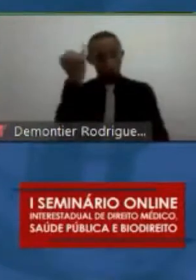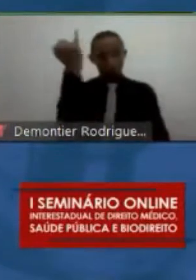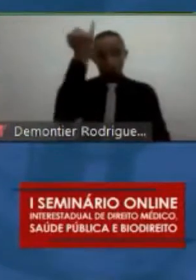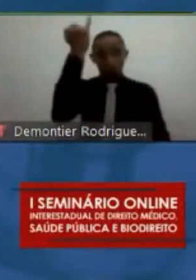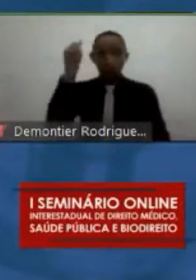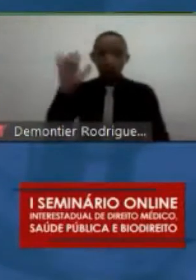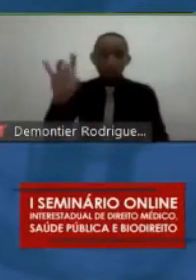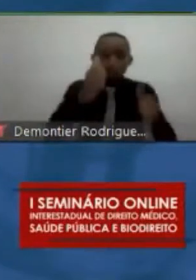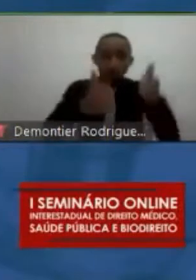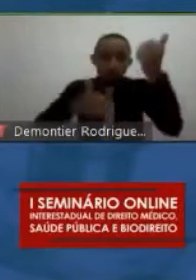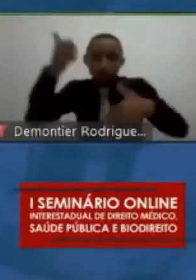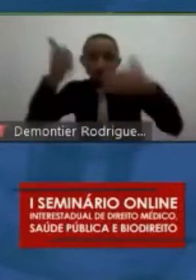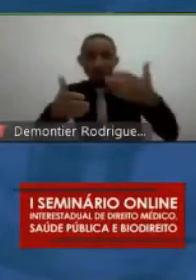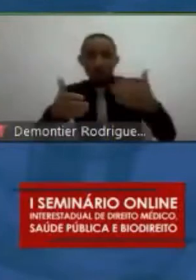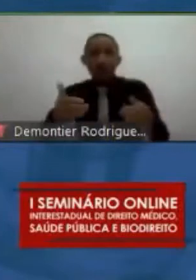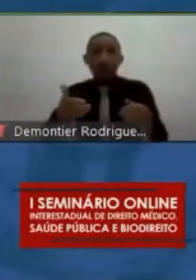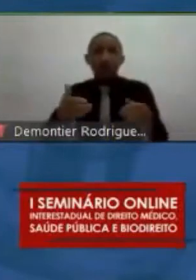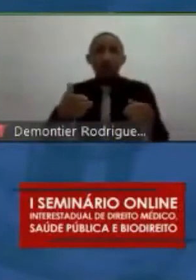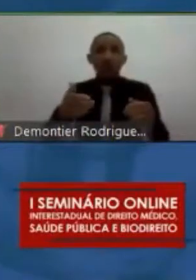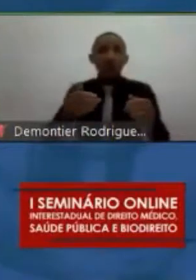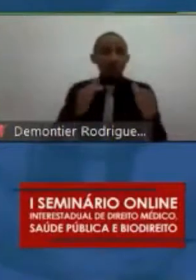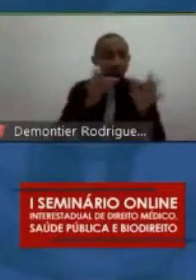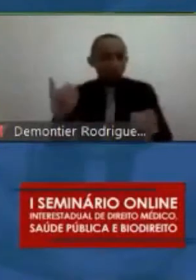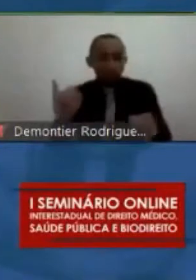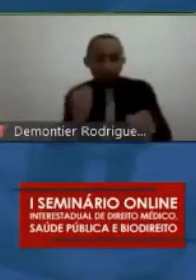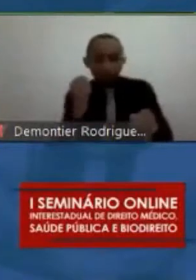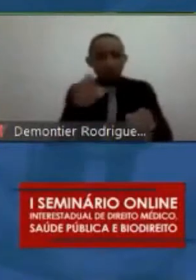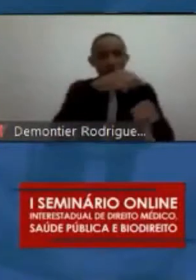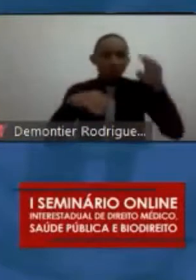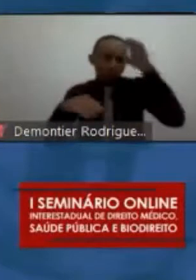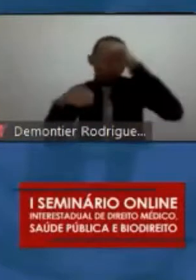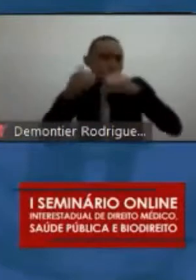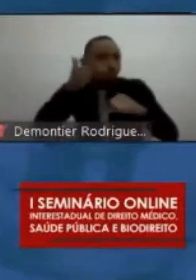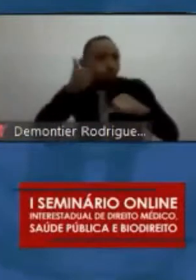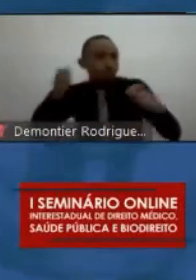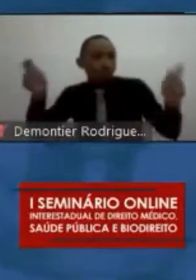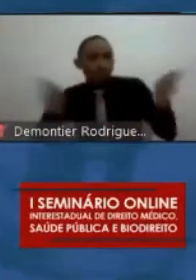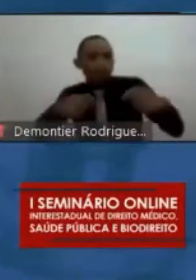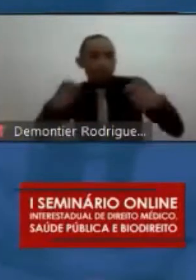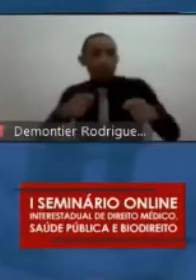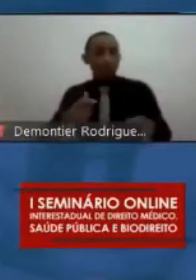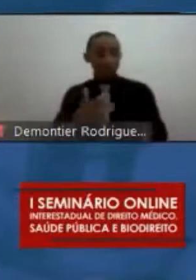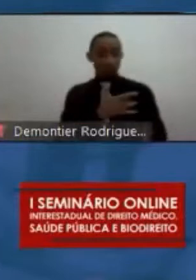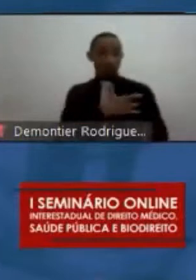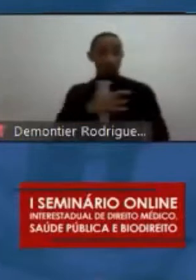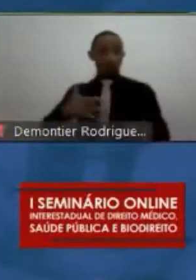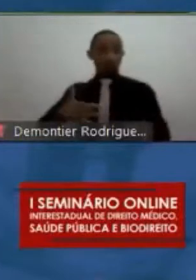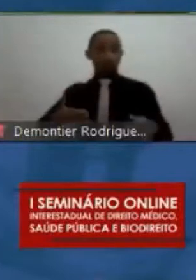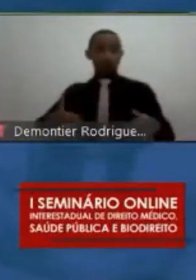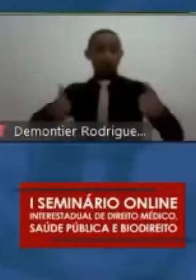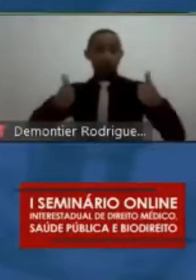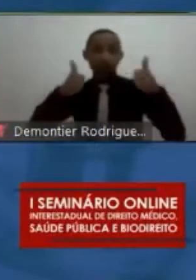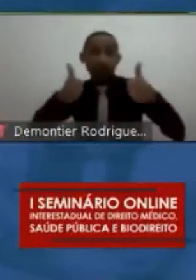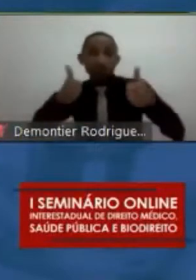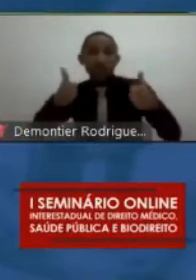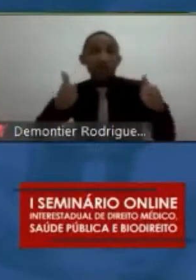vou tentar fazê-lo de modo a podermos tirar proveito dessa temática também, é que, em questão de saúde, nós hoje estamos vendo que